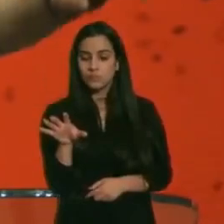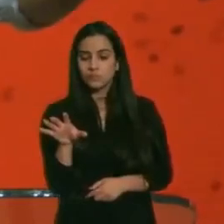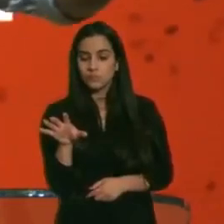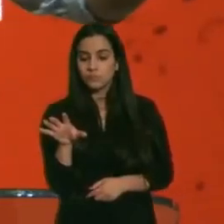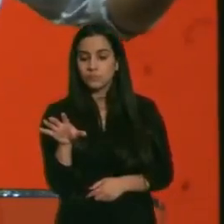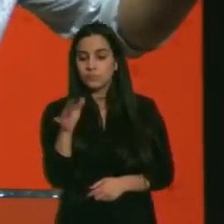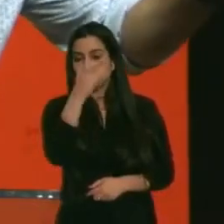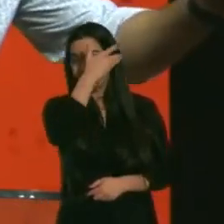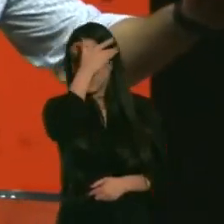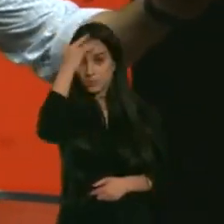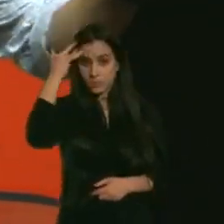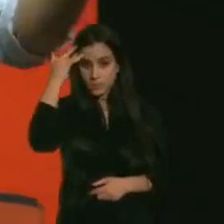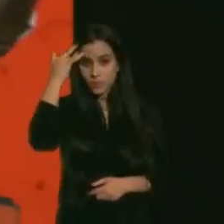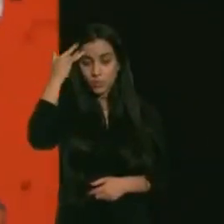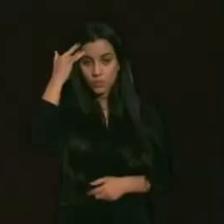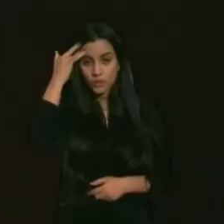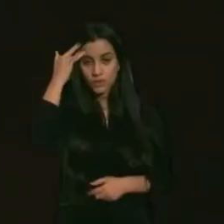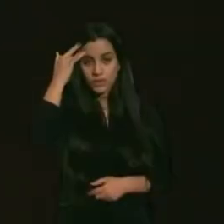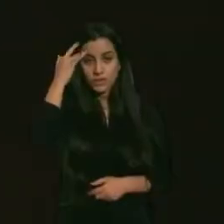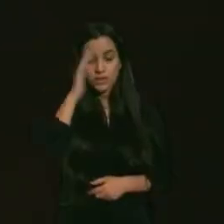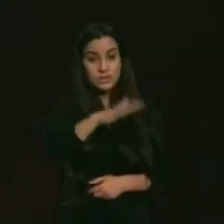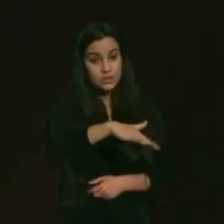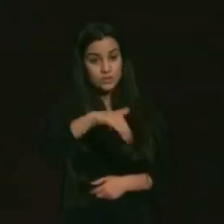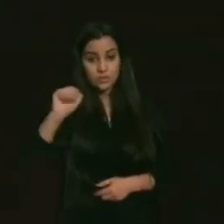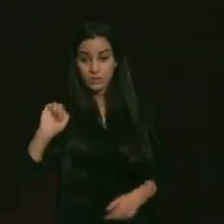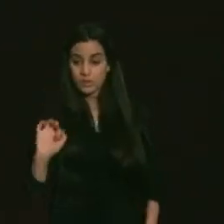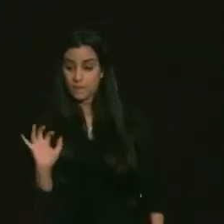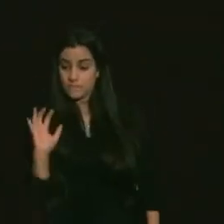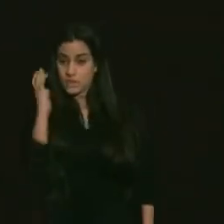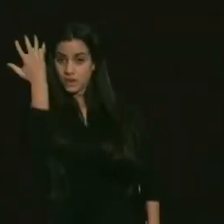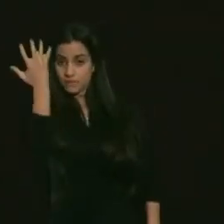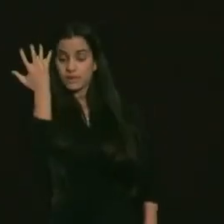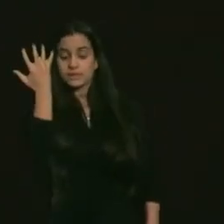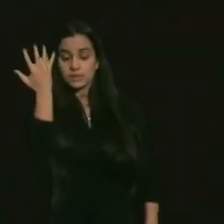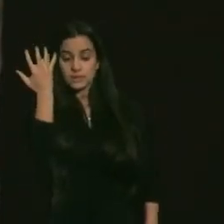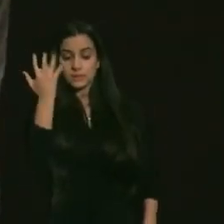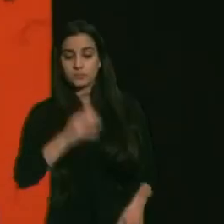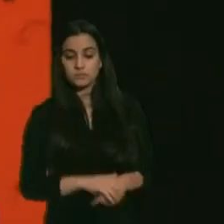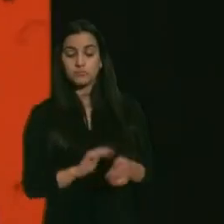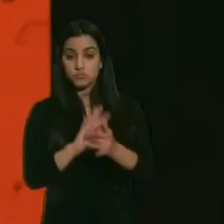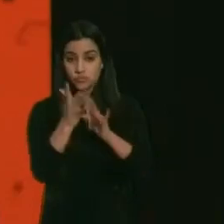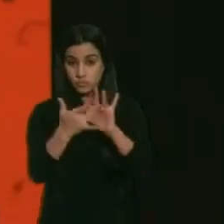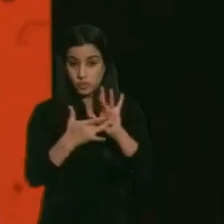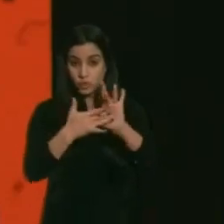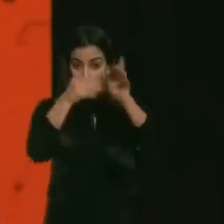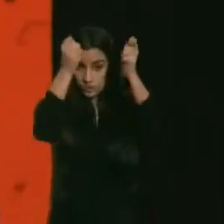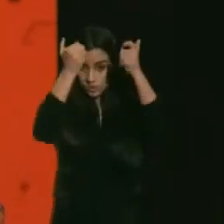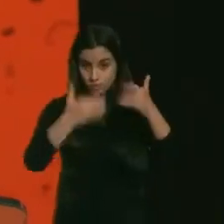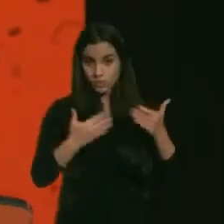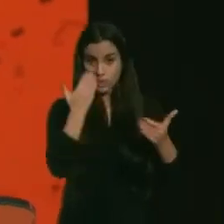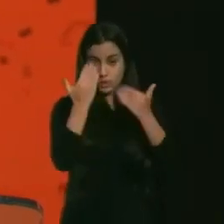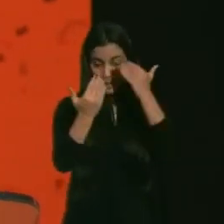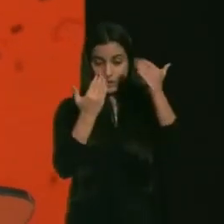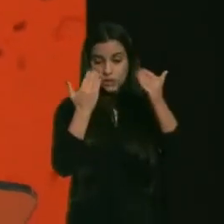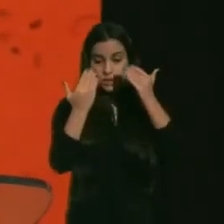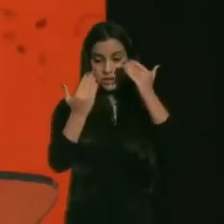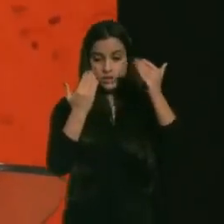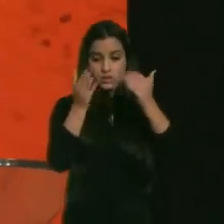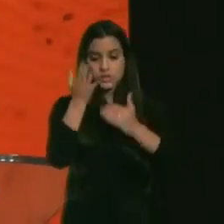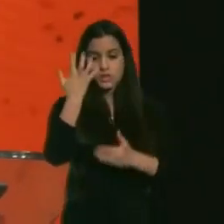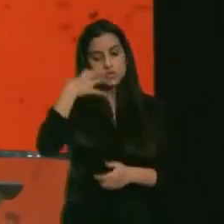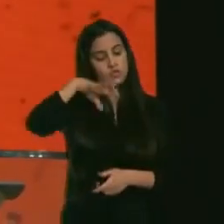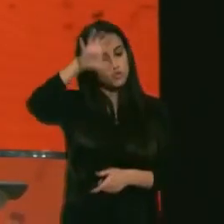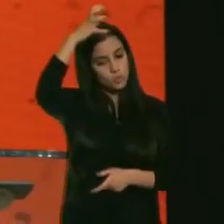que são convidadas para a festa e as suas atitudes. Jesus vai nos contar uma história de um rei que fez